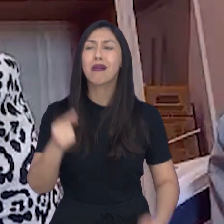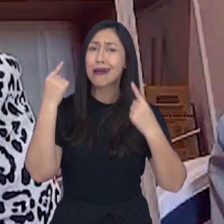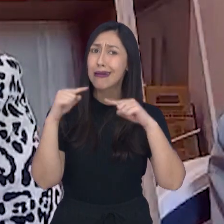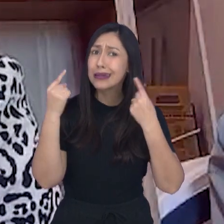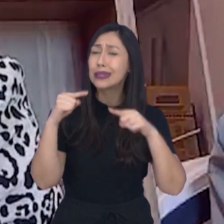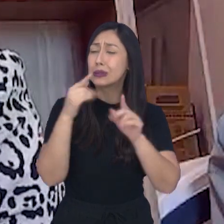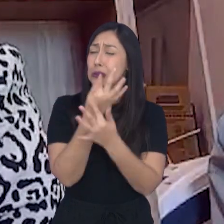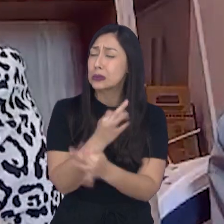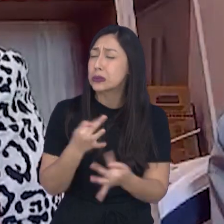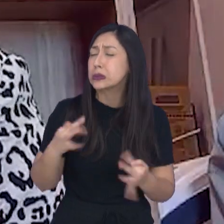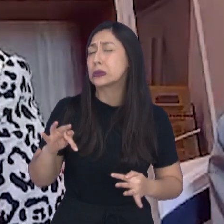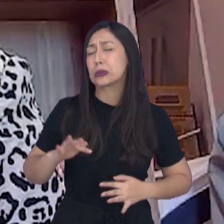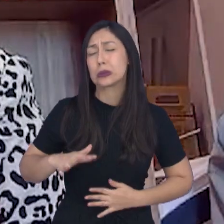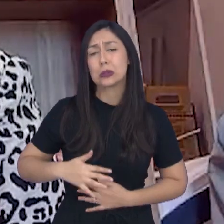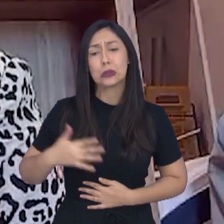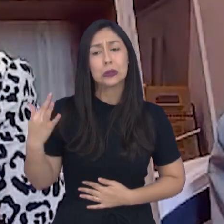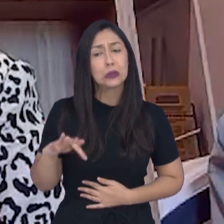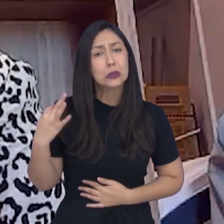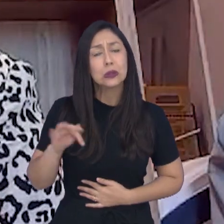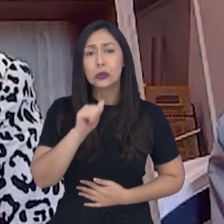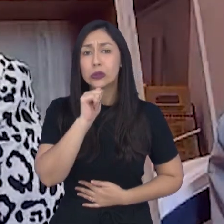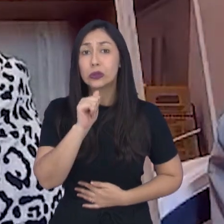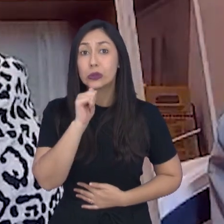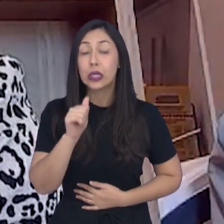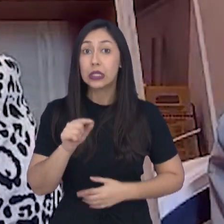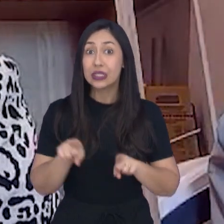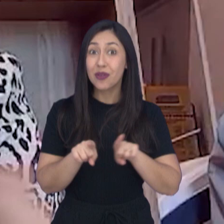cólicas menstruais, sendo que 20% delas têm